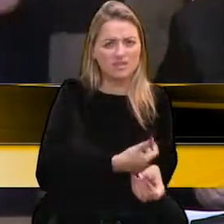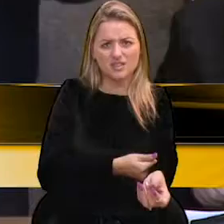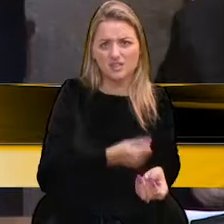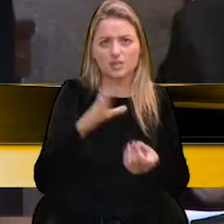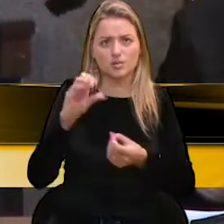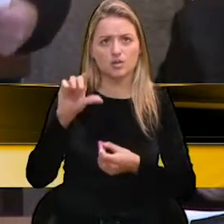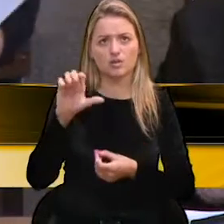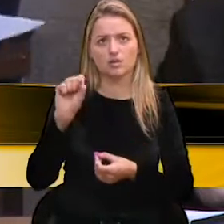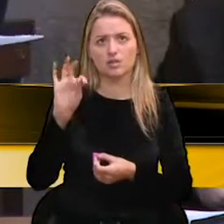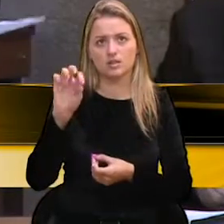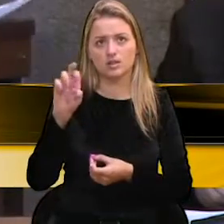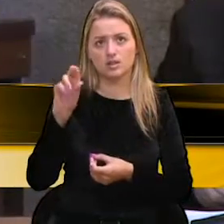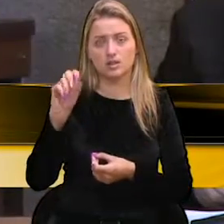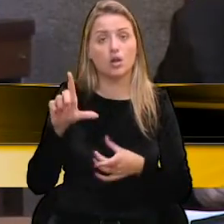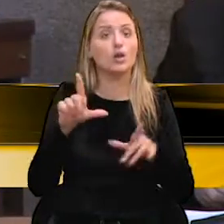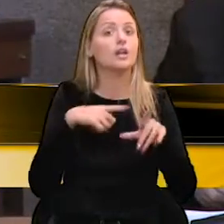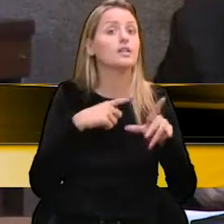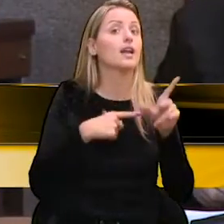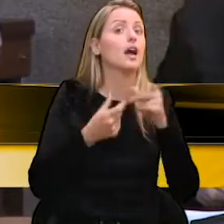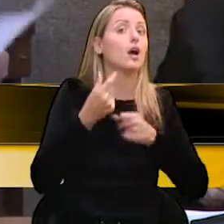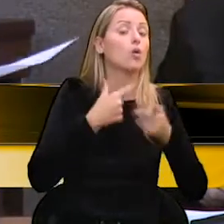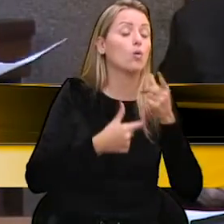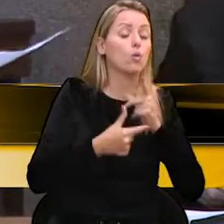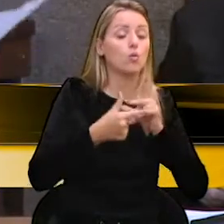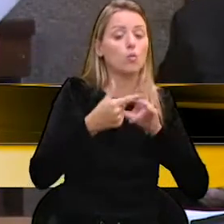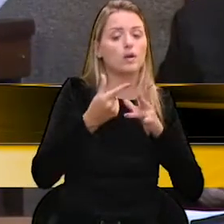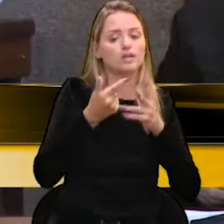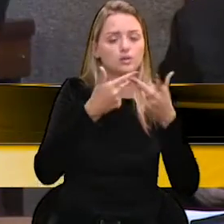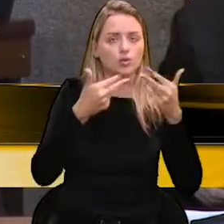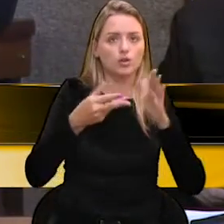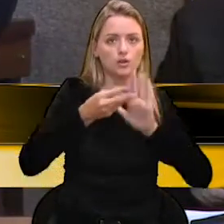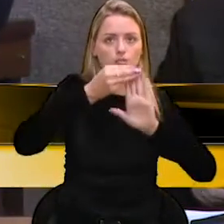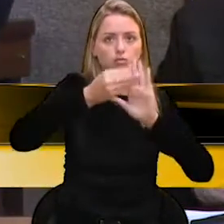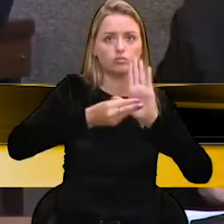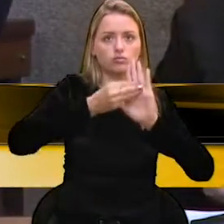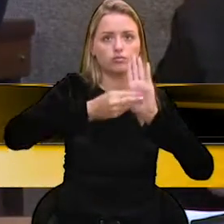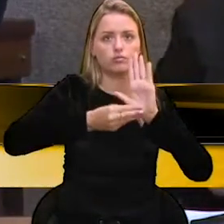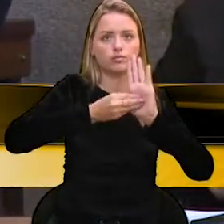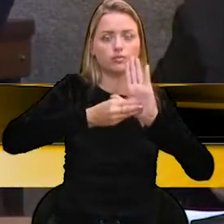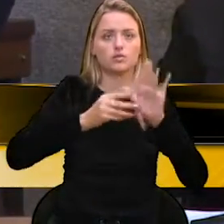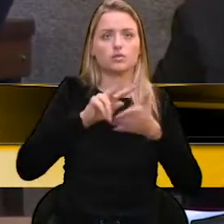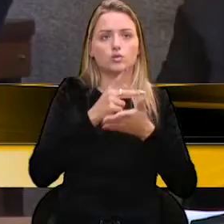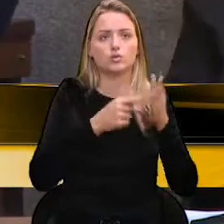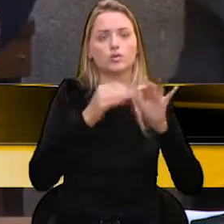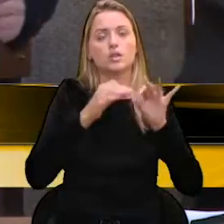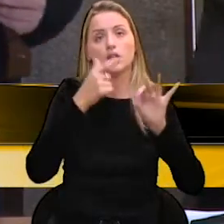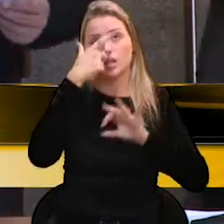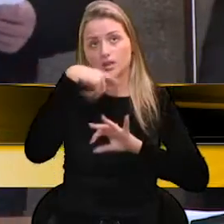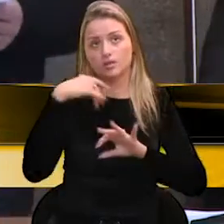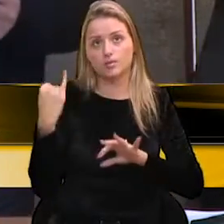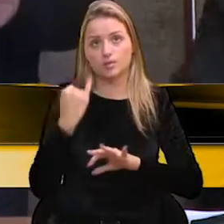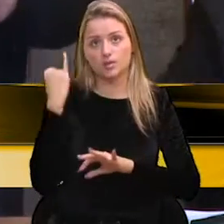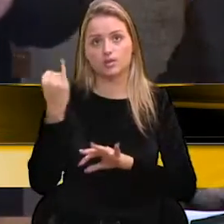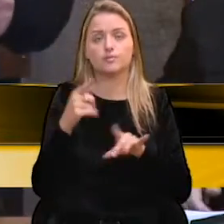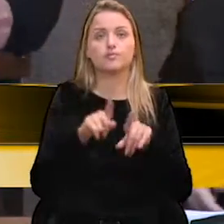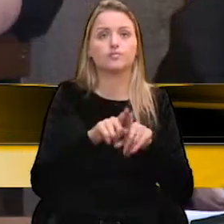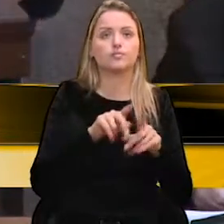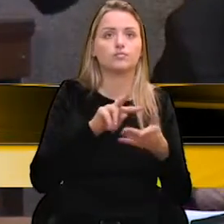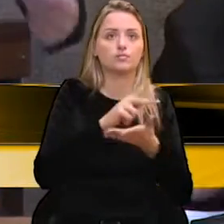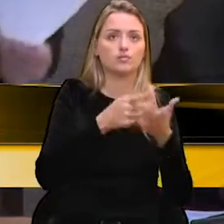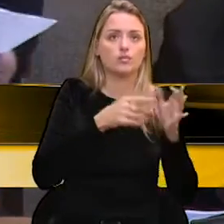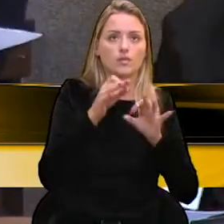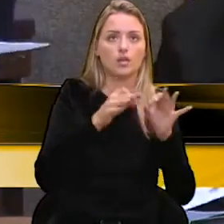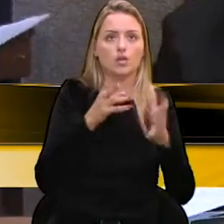que tem algumas coisas dentro desse projeto que nós julgamos muito importante para que esse projeto aqui